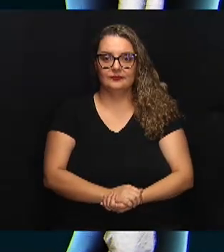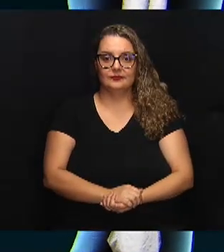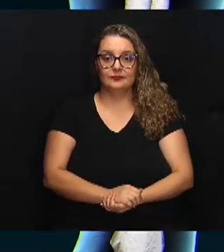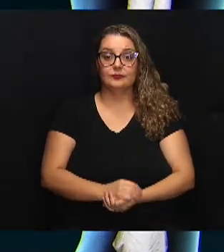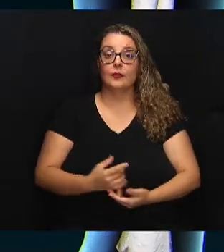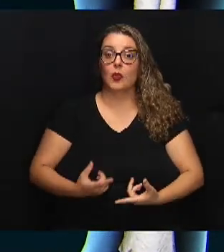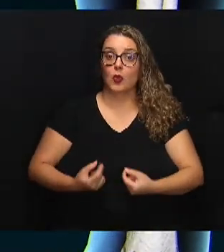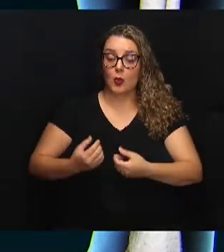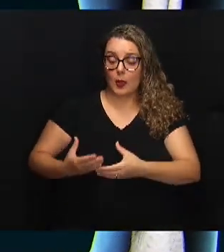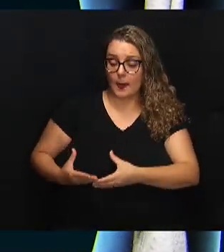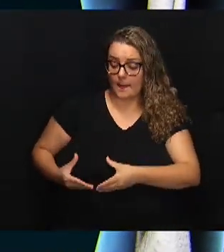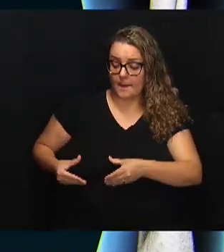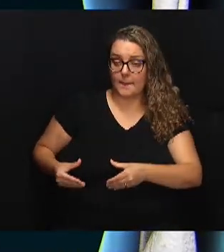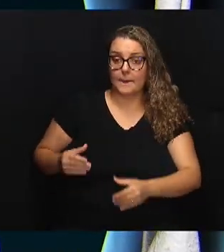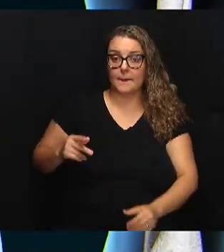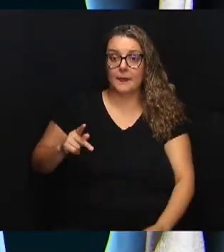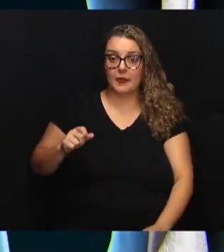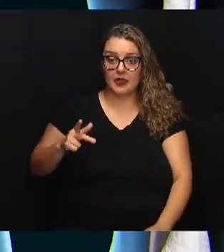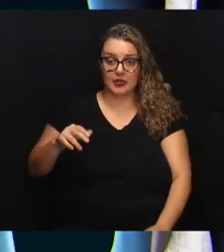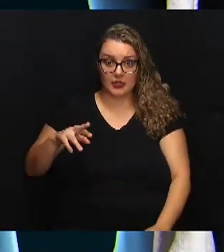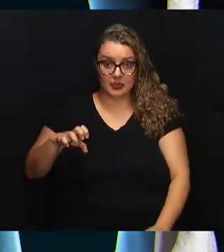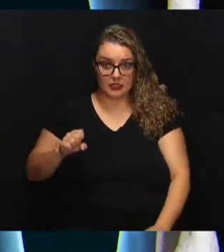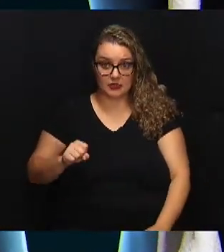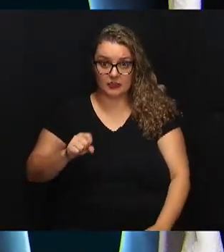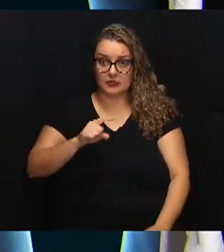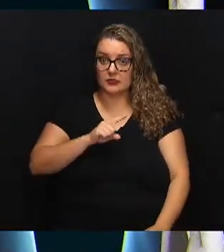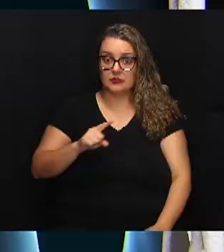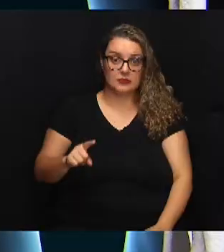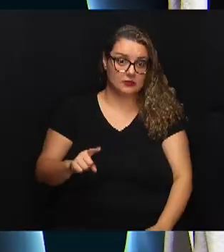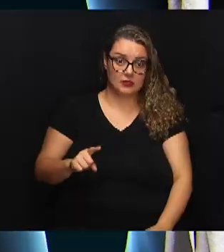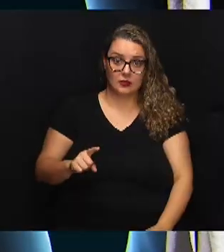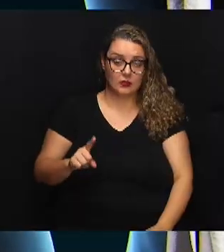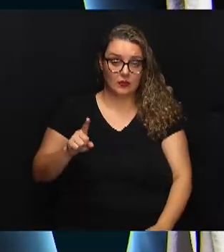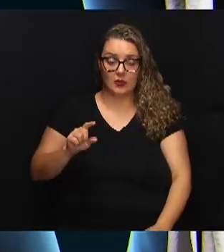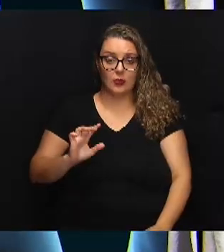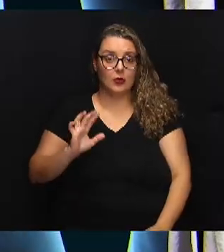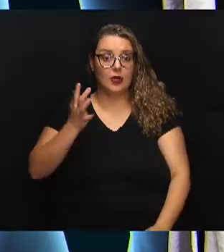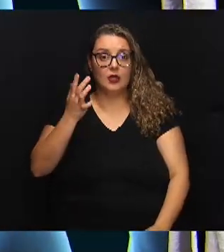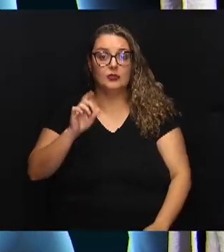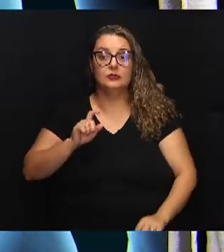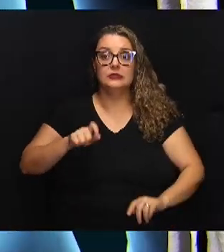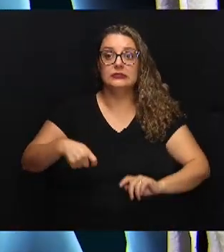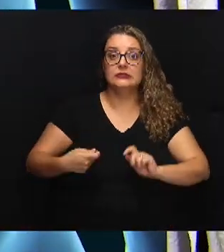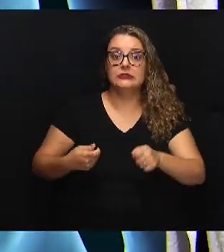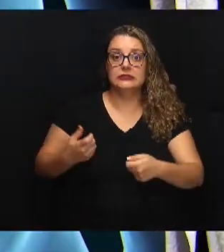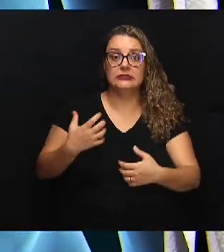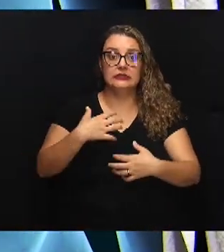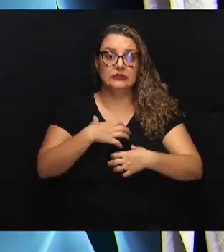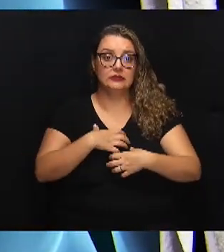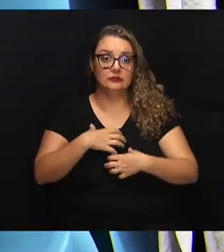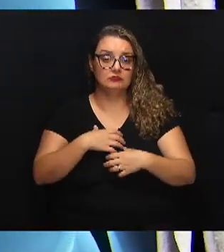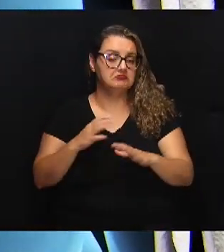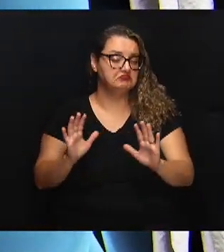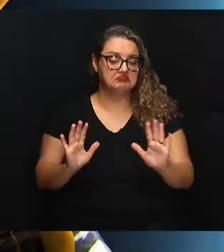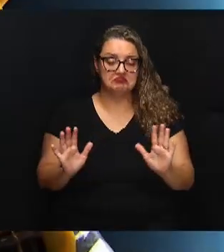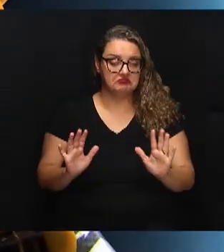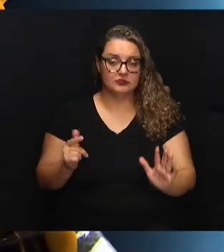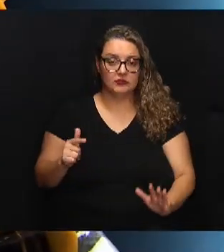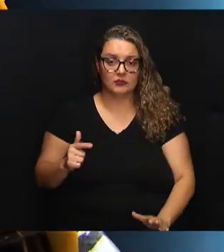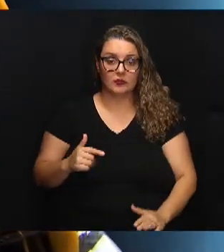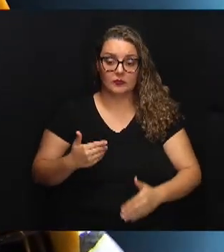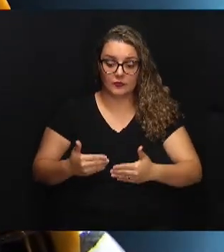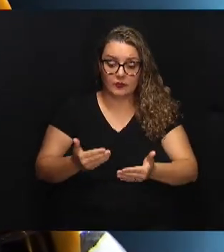câncer de pâncreas normalmente não leva ao aparecimento de sinais e sintomas nos